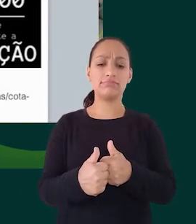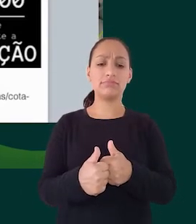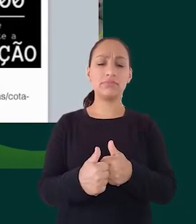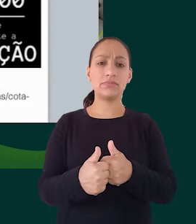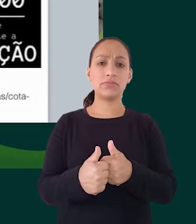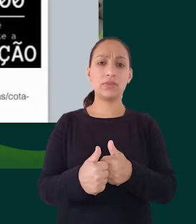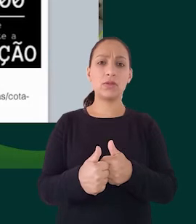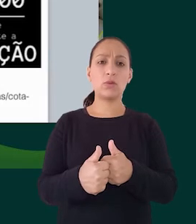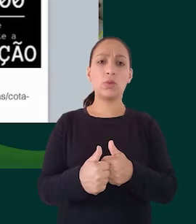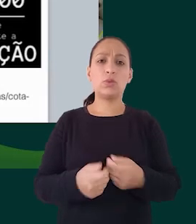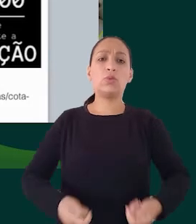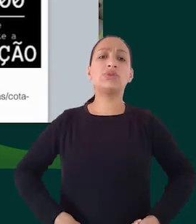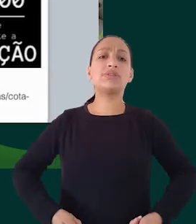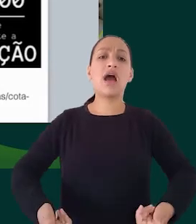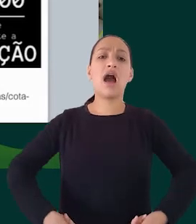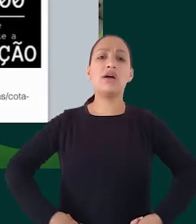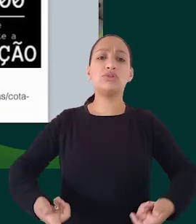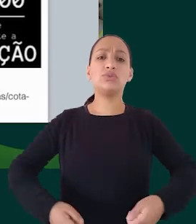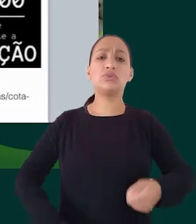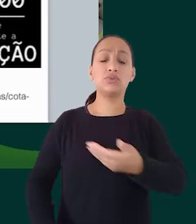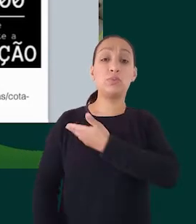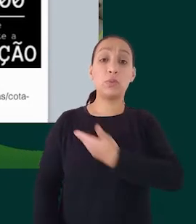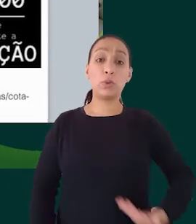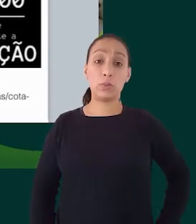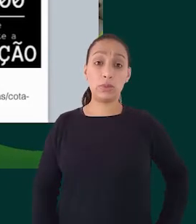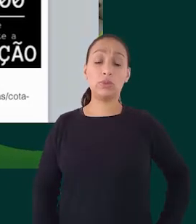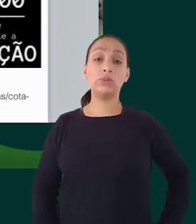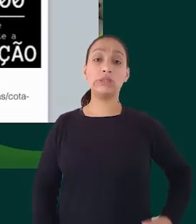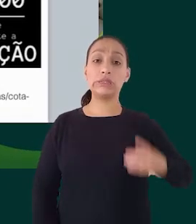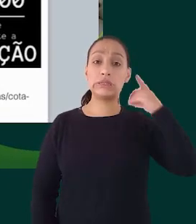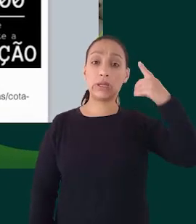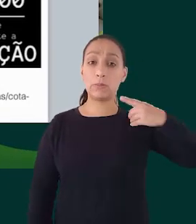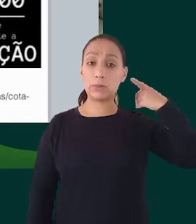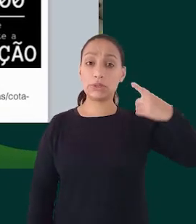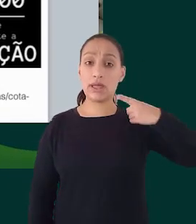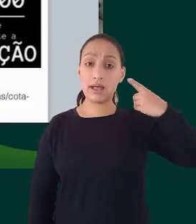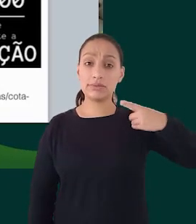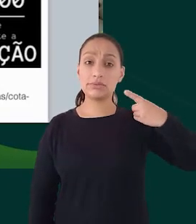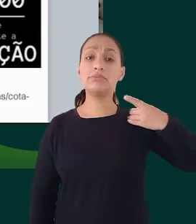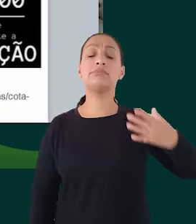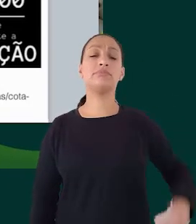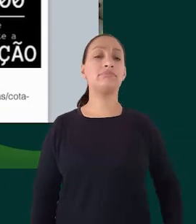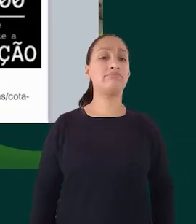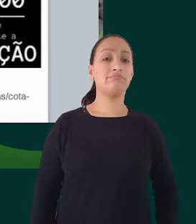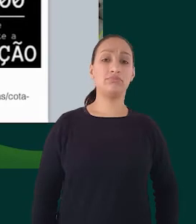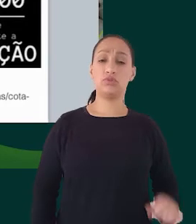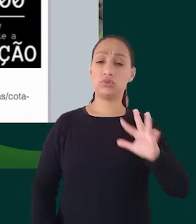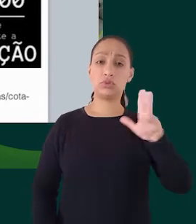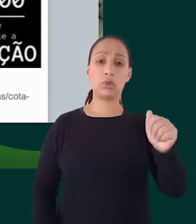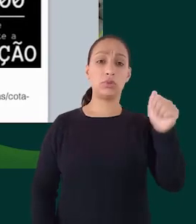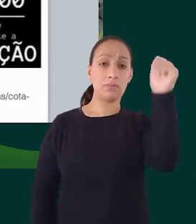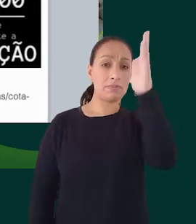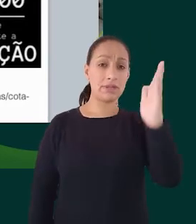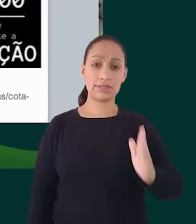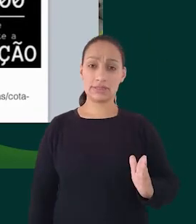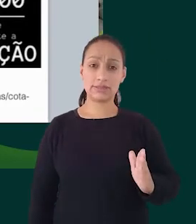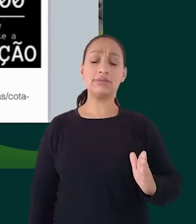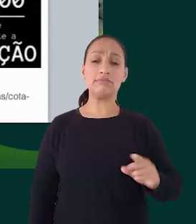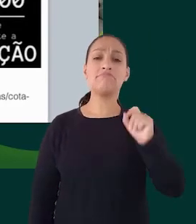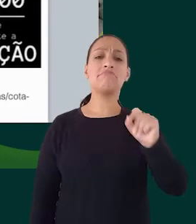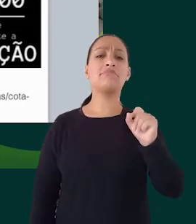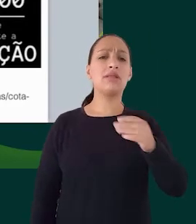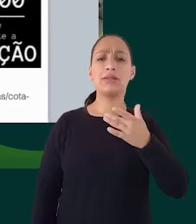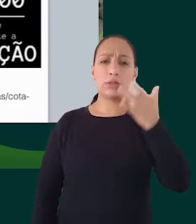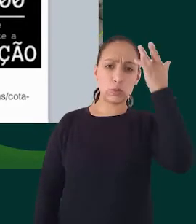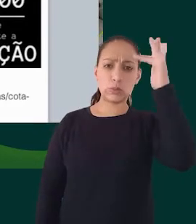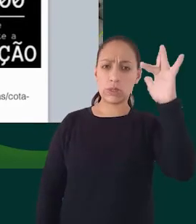ele acompanha os gastos públicos, né, de deputados, né, do Brasil, né? Então, para quem não